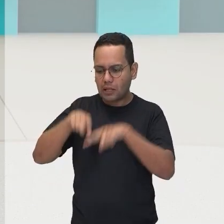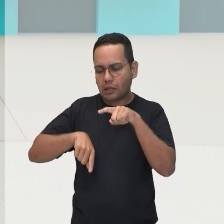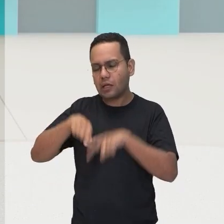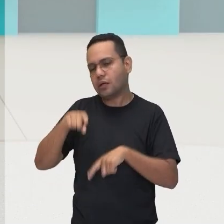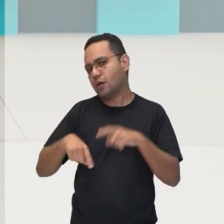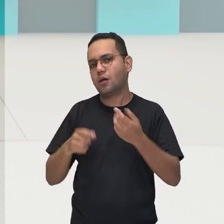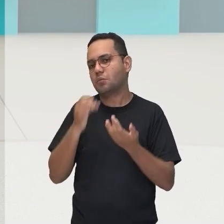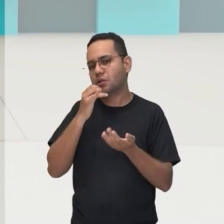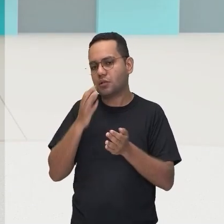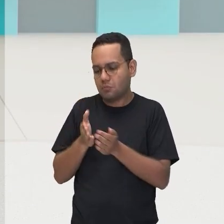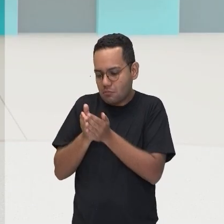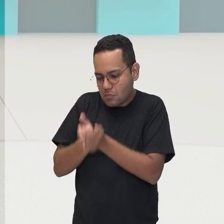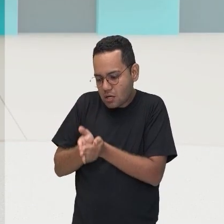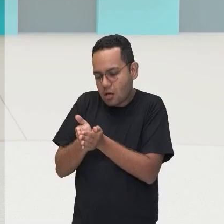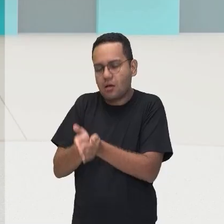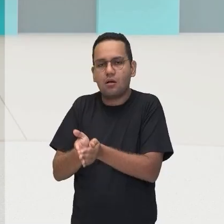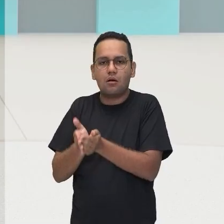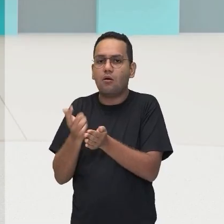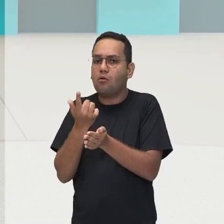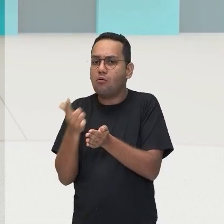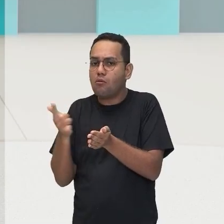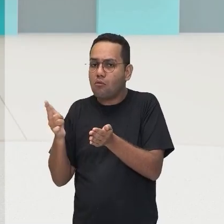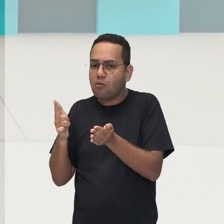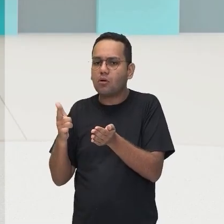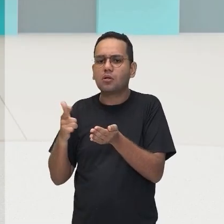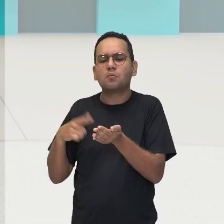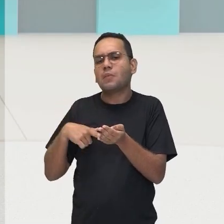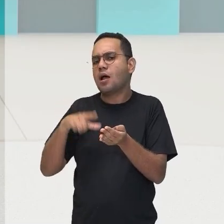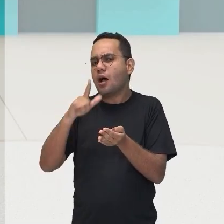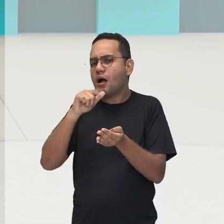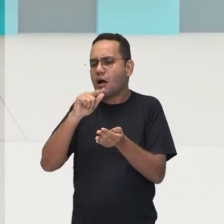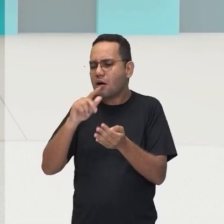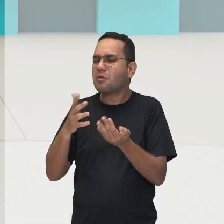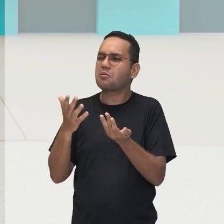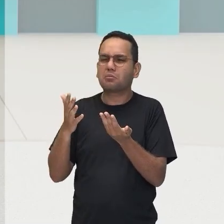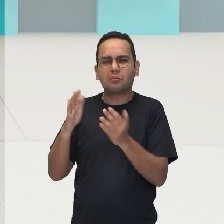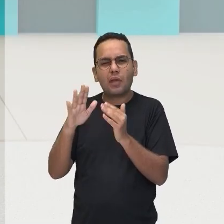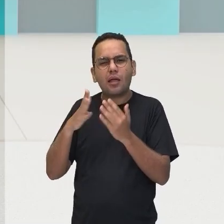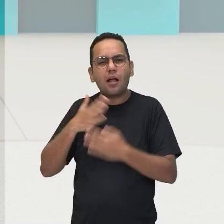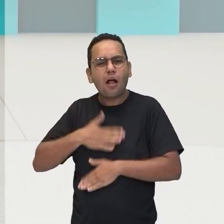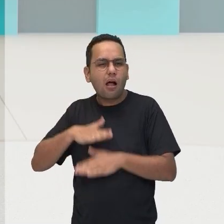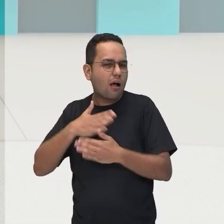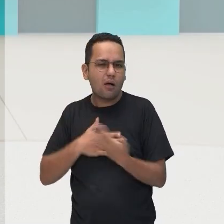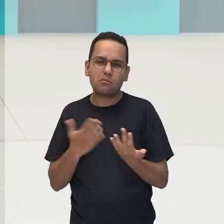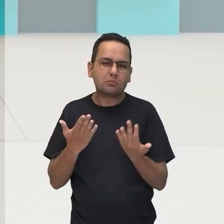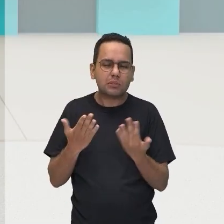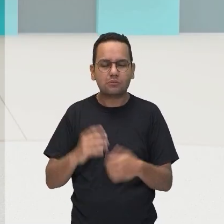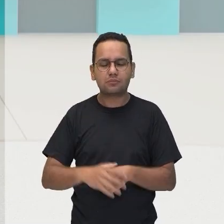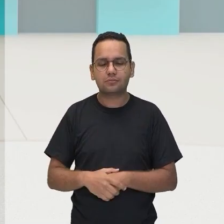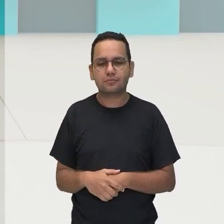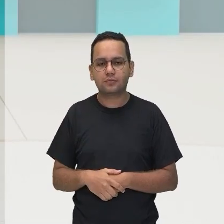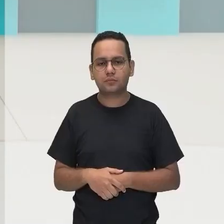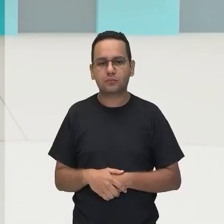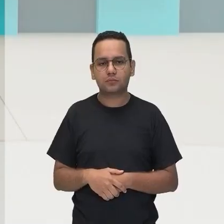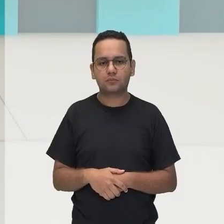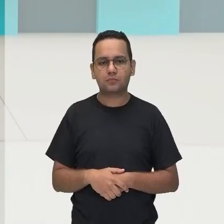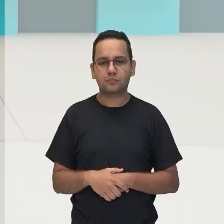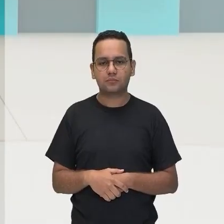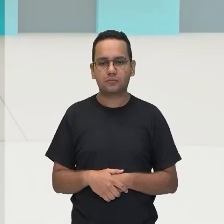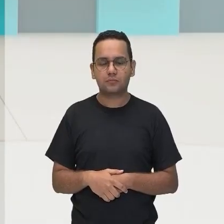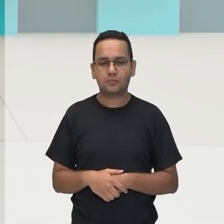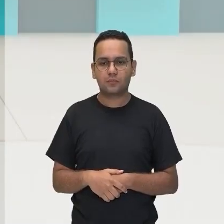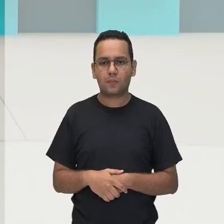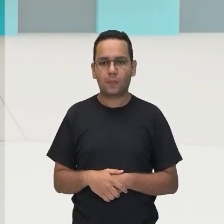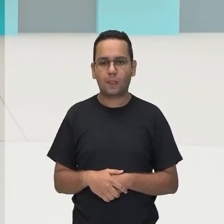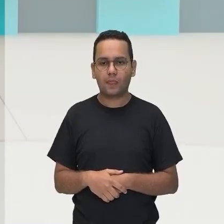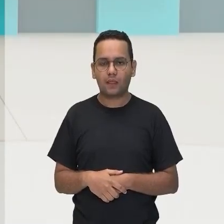ou de um caiaque em águas mais tranquilas, ou seja, águas de rios, de lagos, que sejam mais tranquilas.